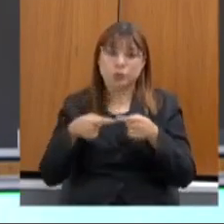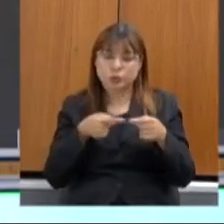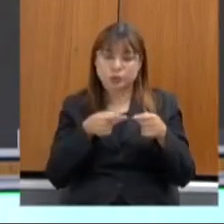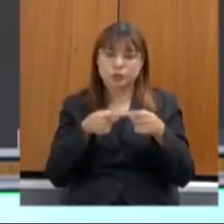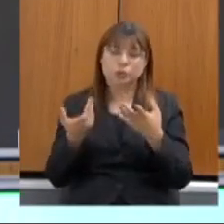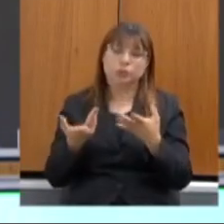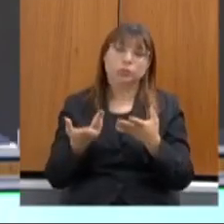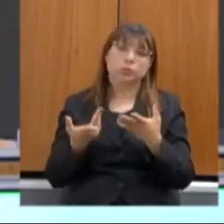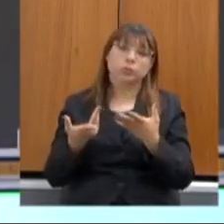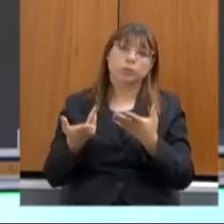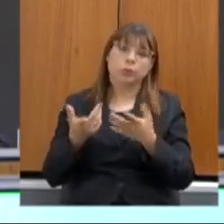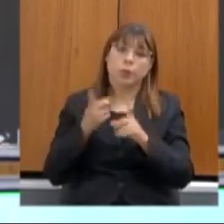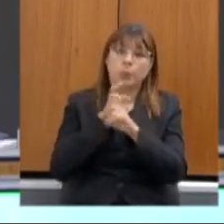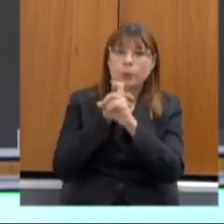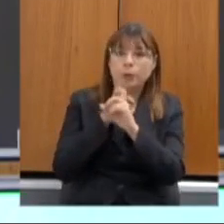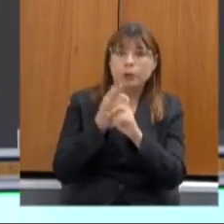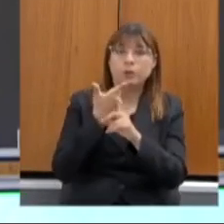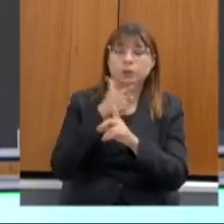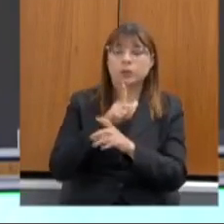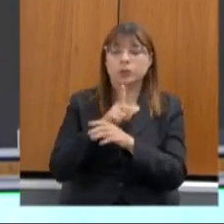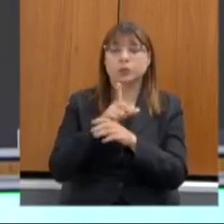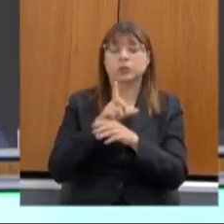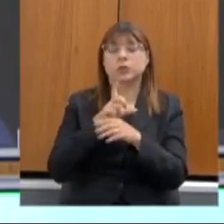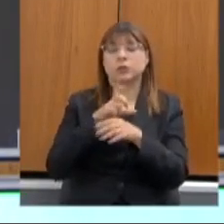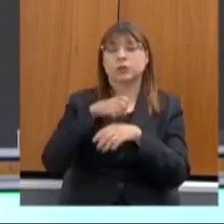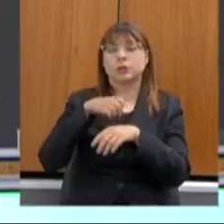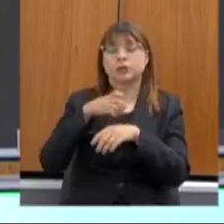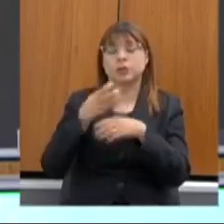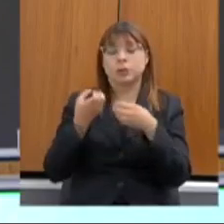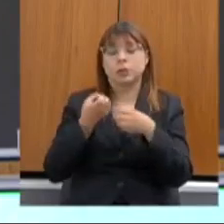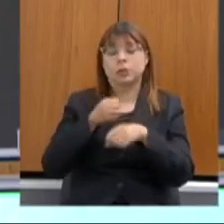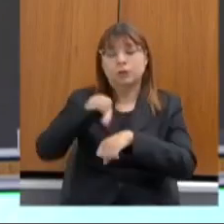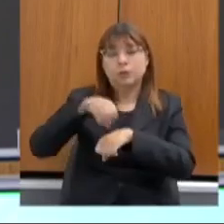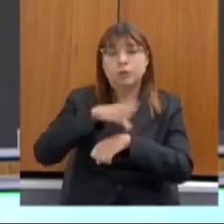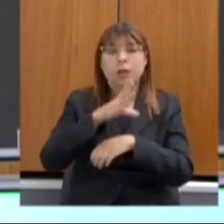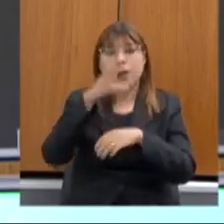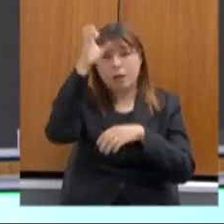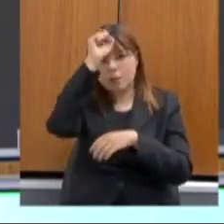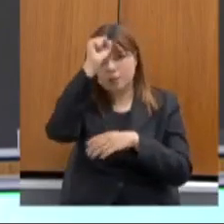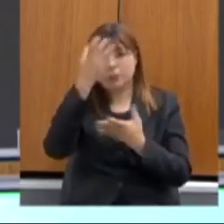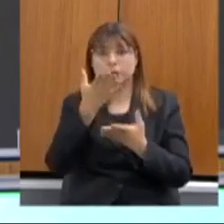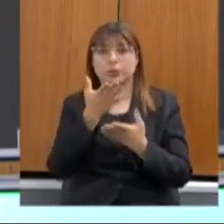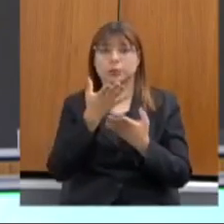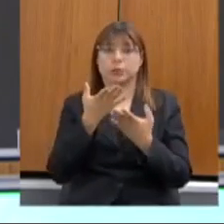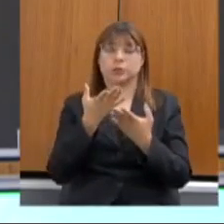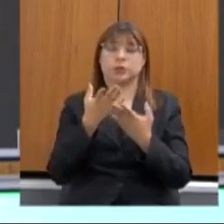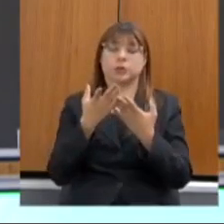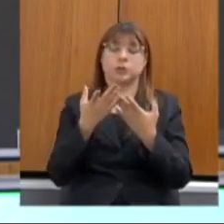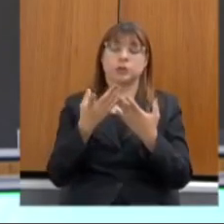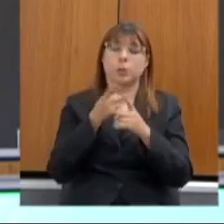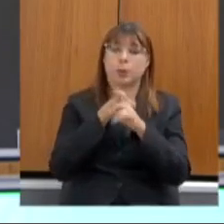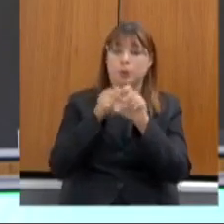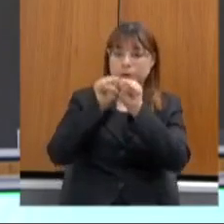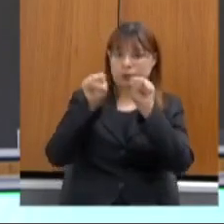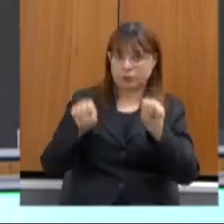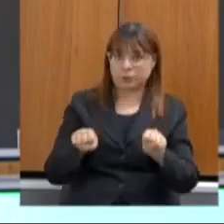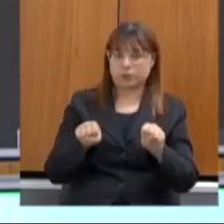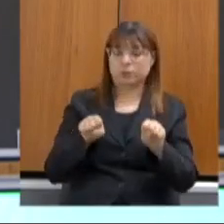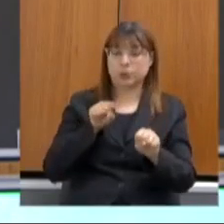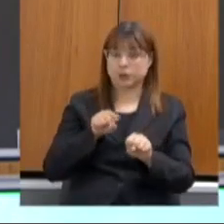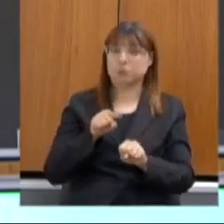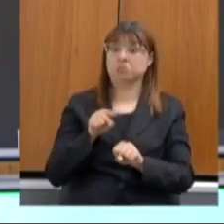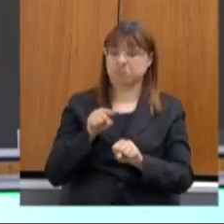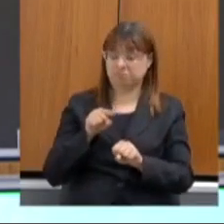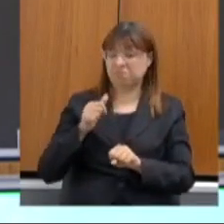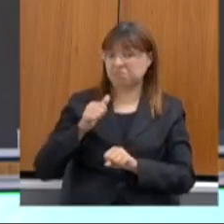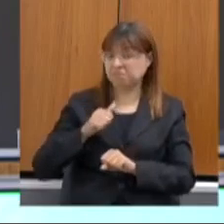de aprendizado e a formação de programador de sistema essas profissões estão pagando